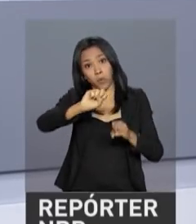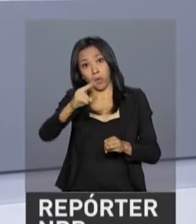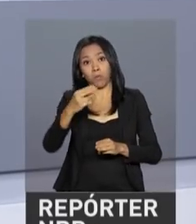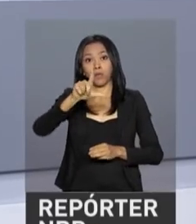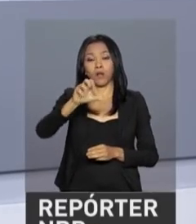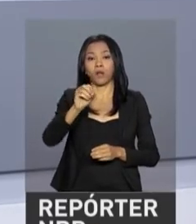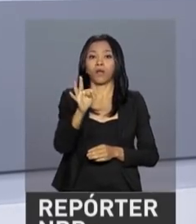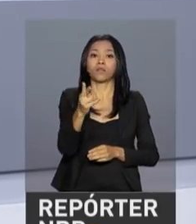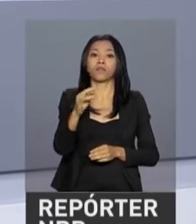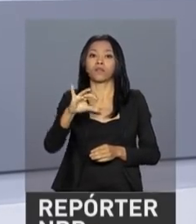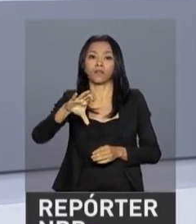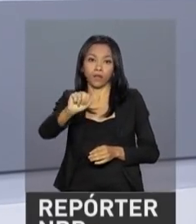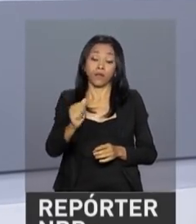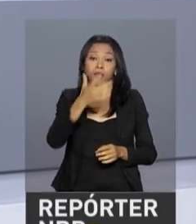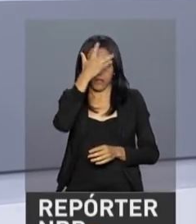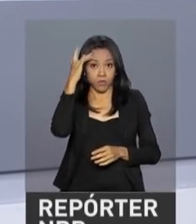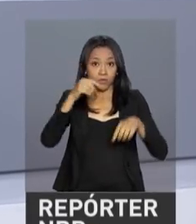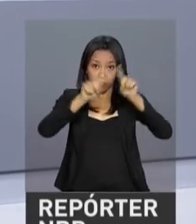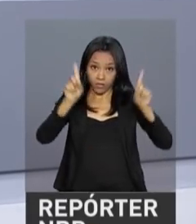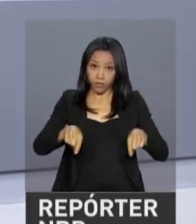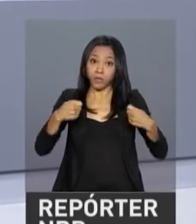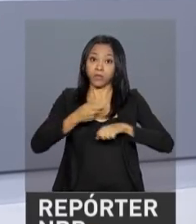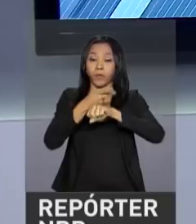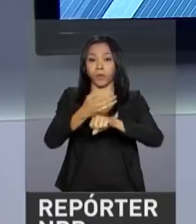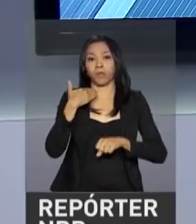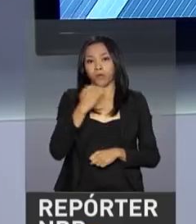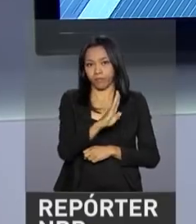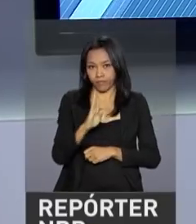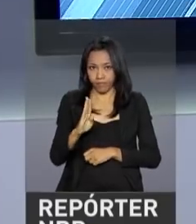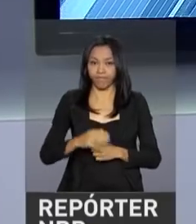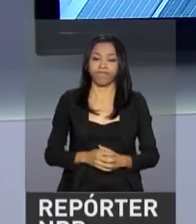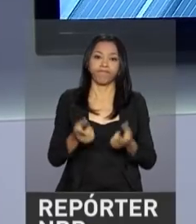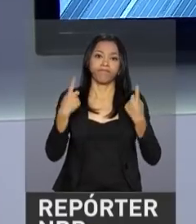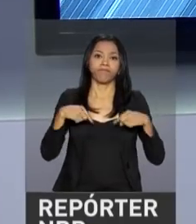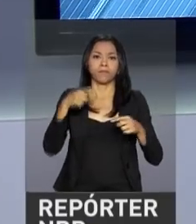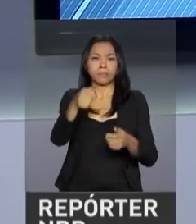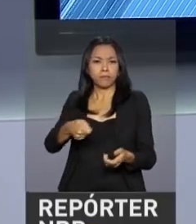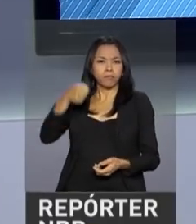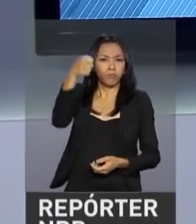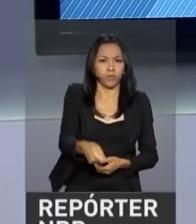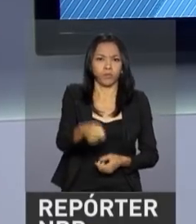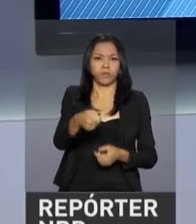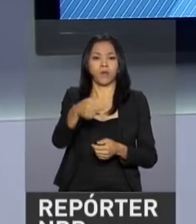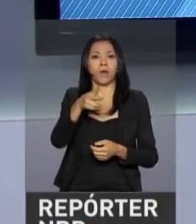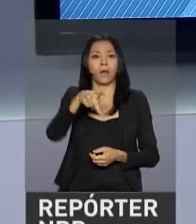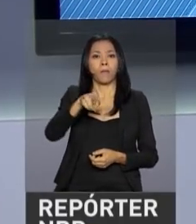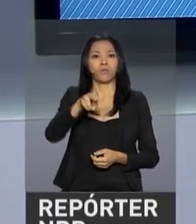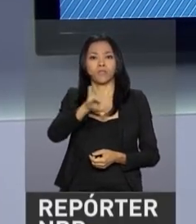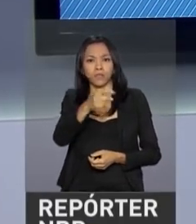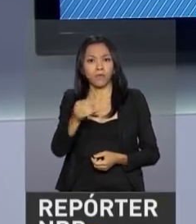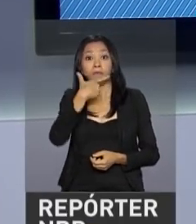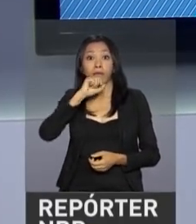lotérica os servidores públicos devem procurar o banco do brasil a punição para quem fere um mata alguém no trânsito